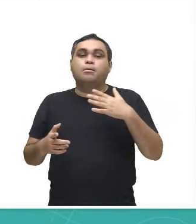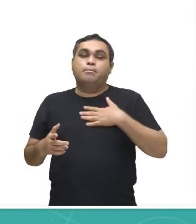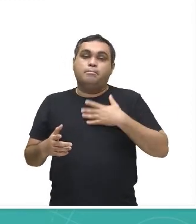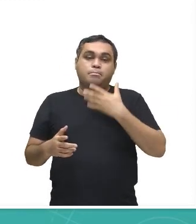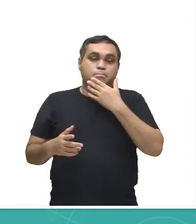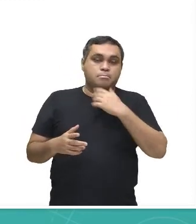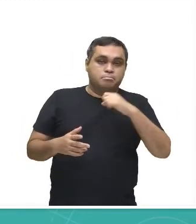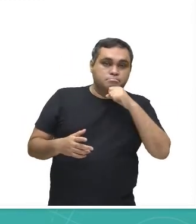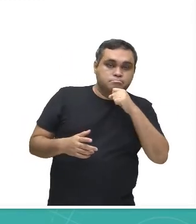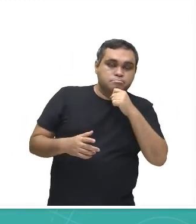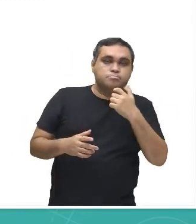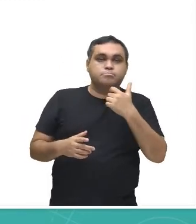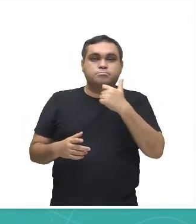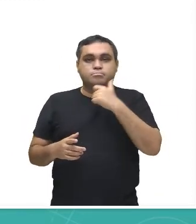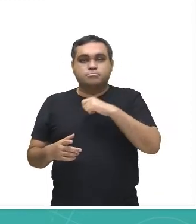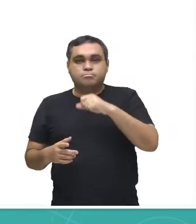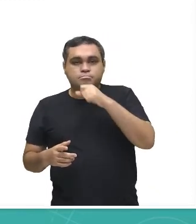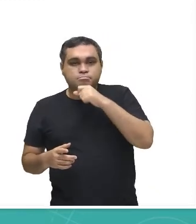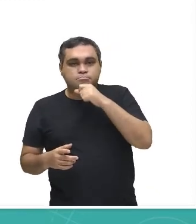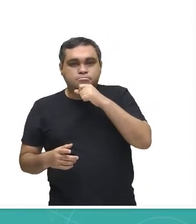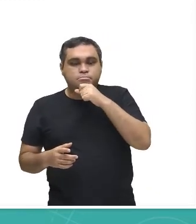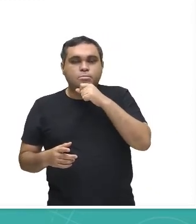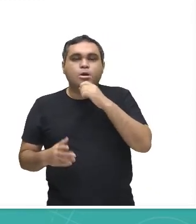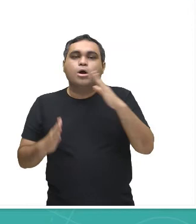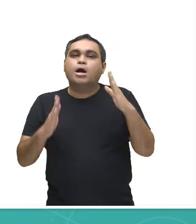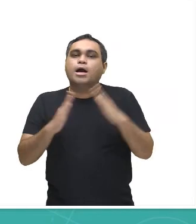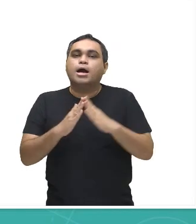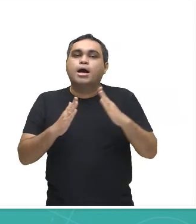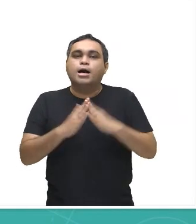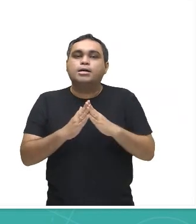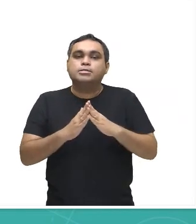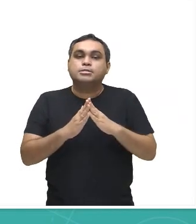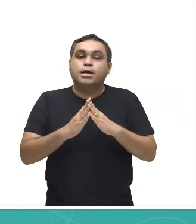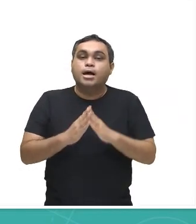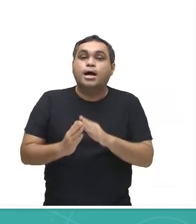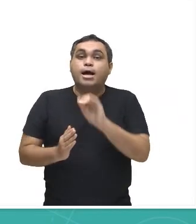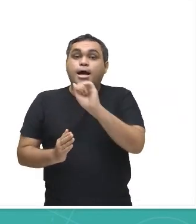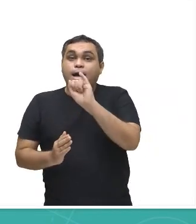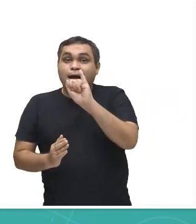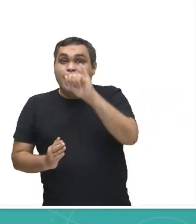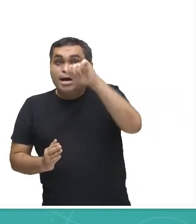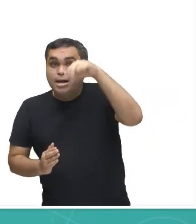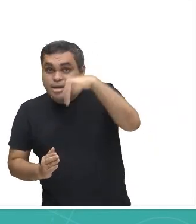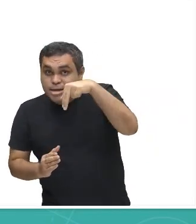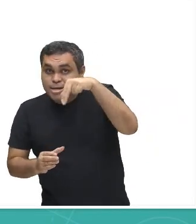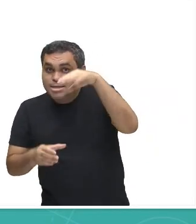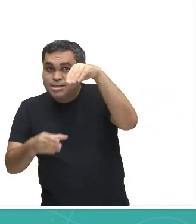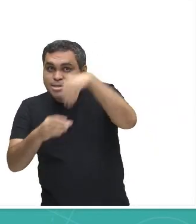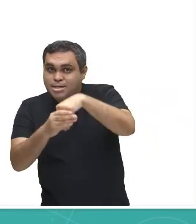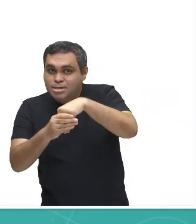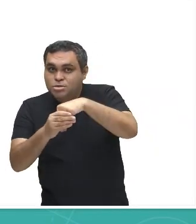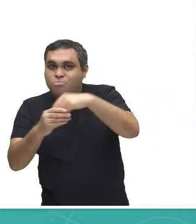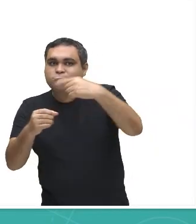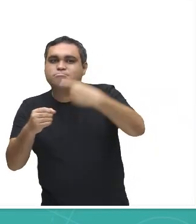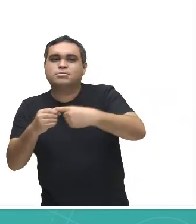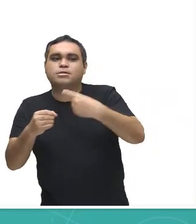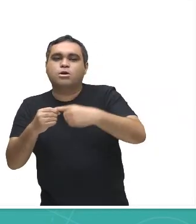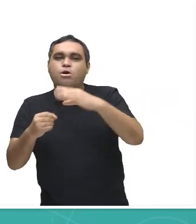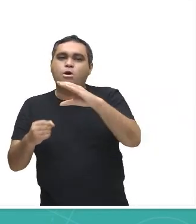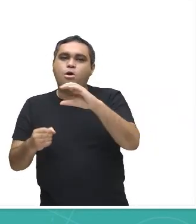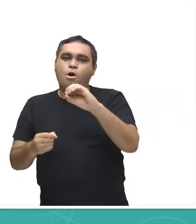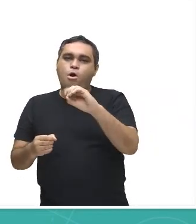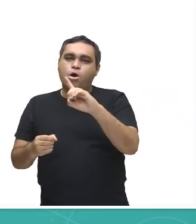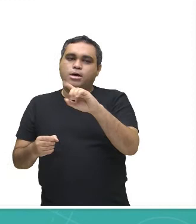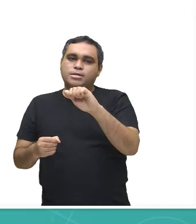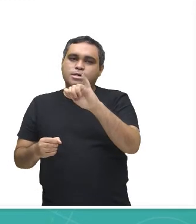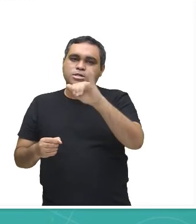exemplo, eu moro em Manaus, então, I live in Manaus. My grandparents live in Codajás. I